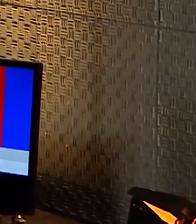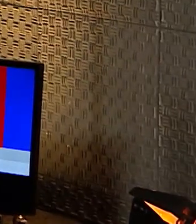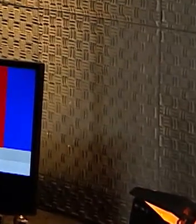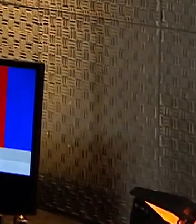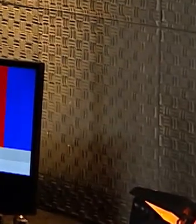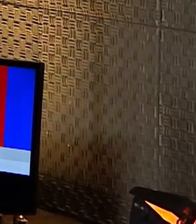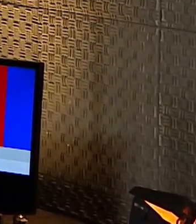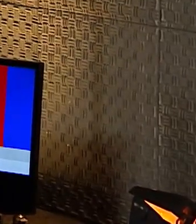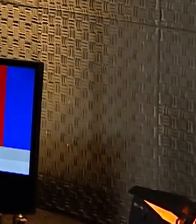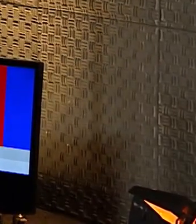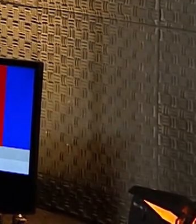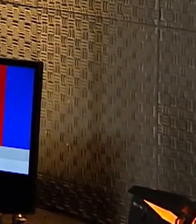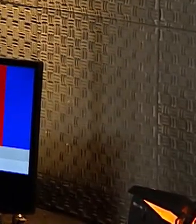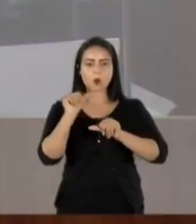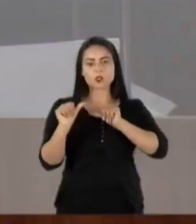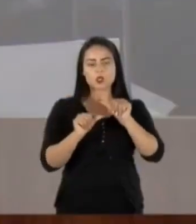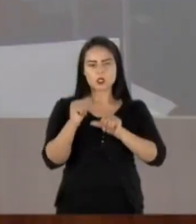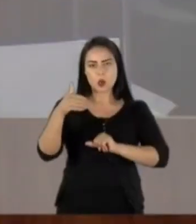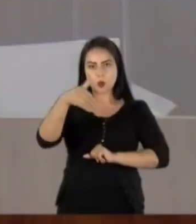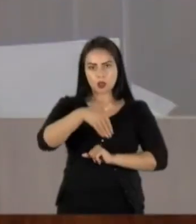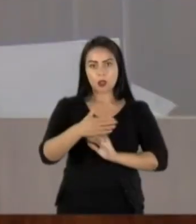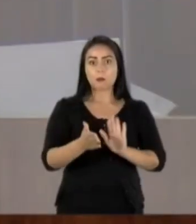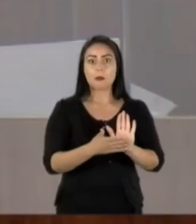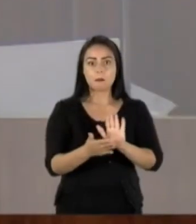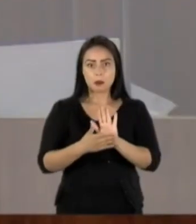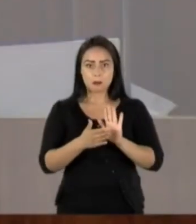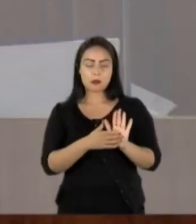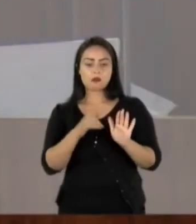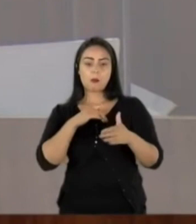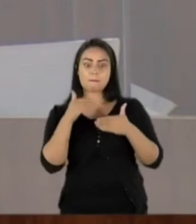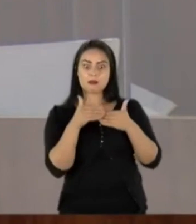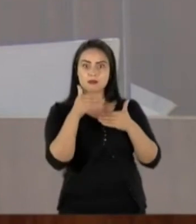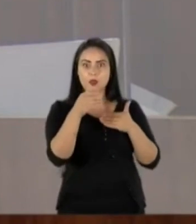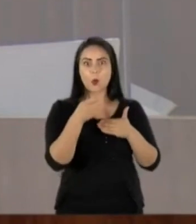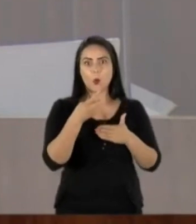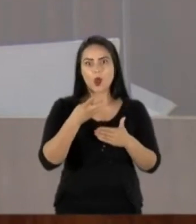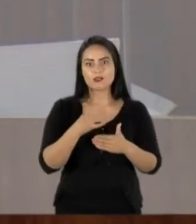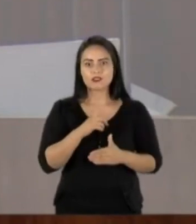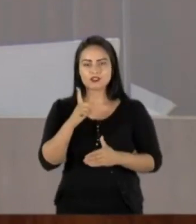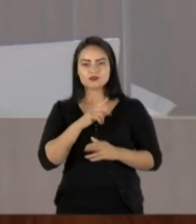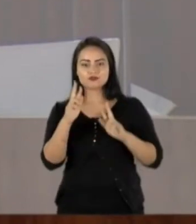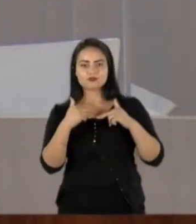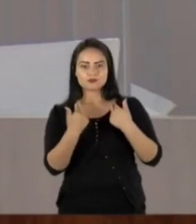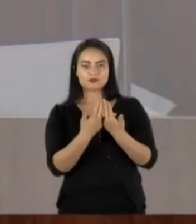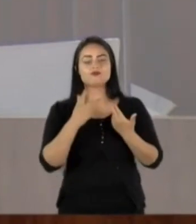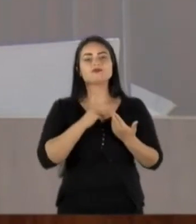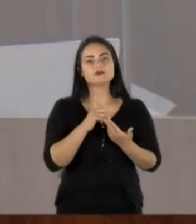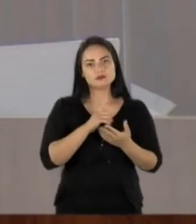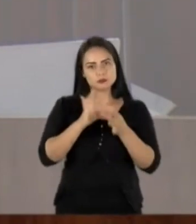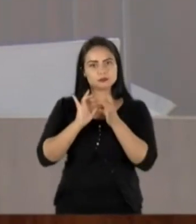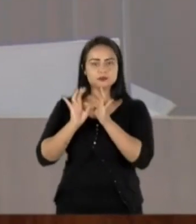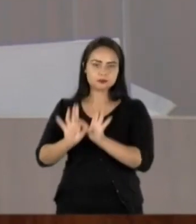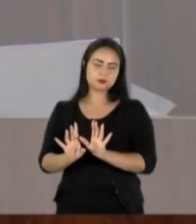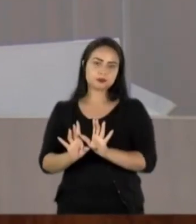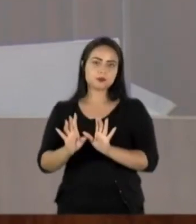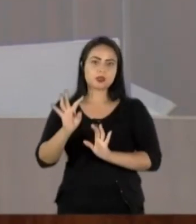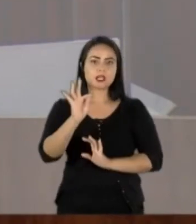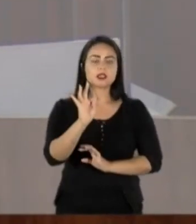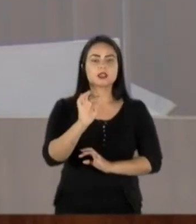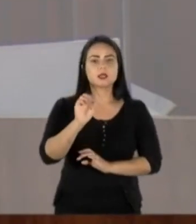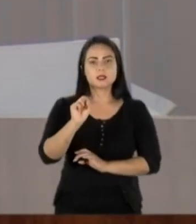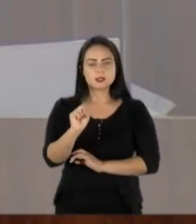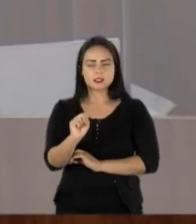Fachin. A alteração aqui proposta aumenta a quantidade de sessões que serão submetidas ao teste